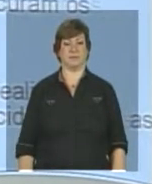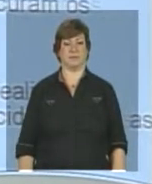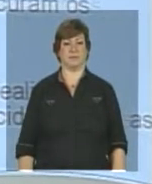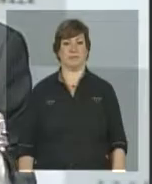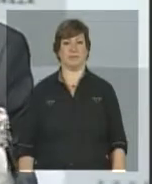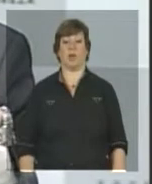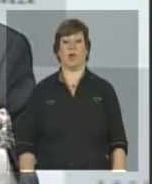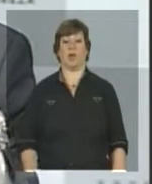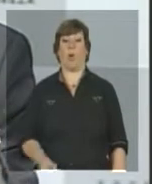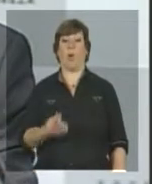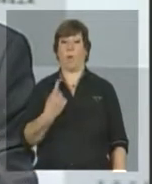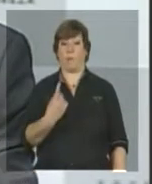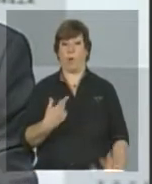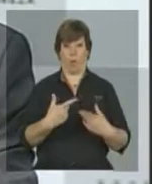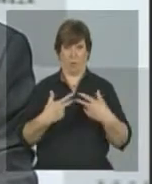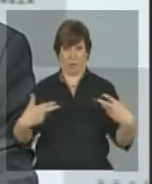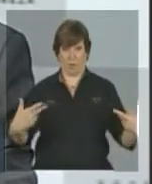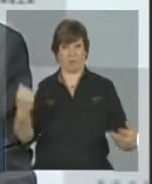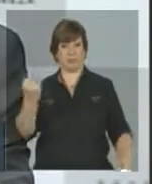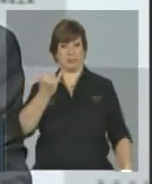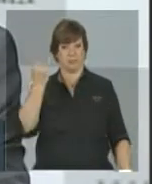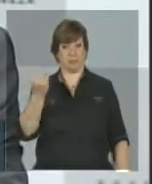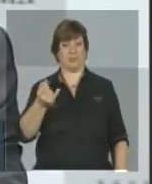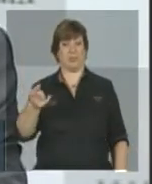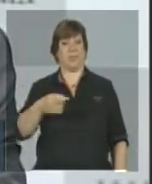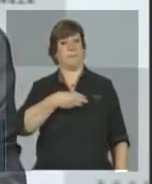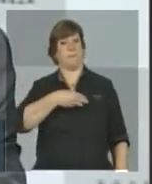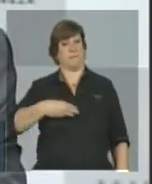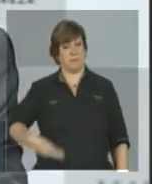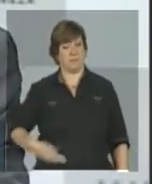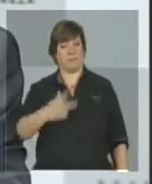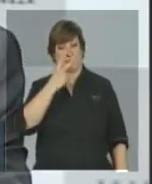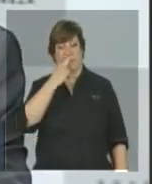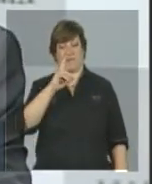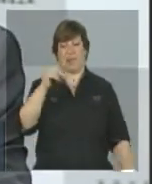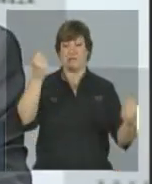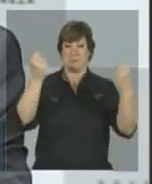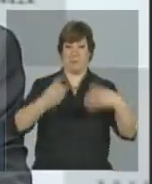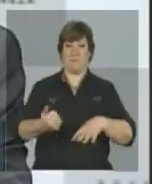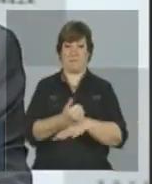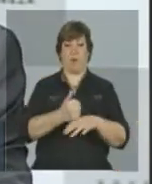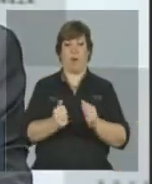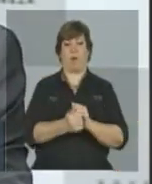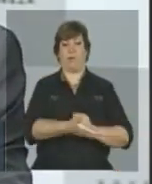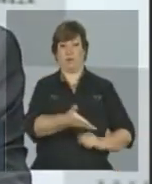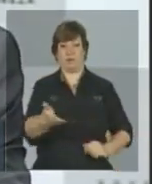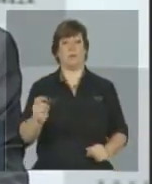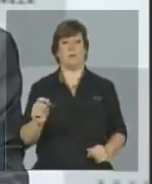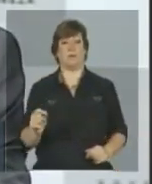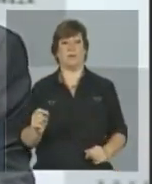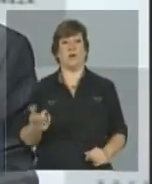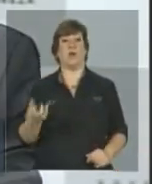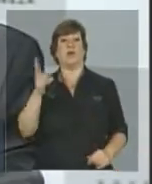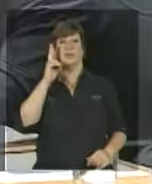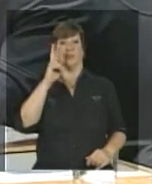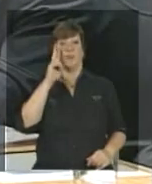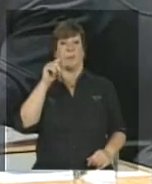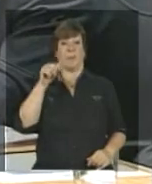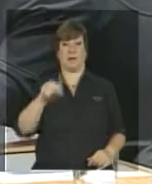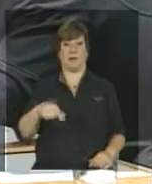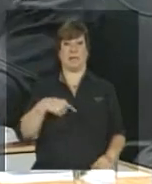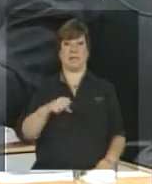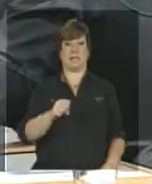Uma coisa importante que o ministro deve comentar melhor com vocês é, em função da magnitude do